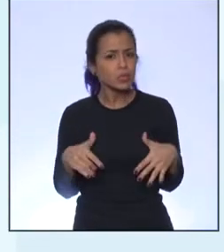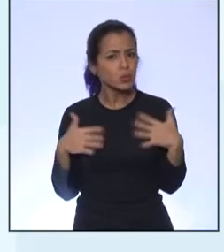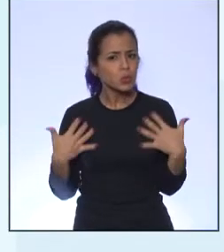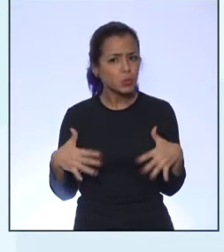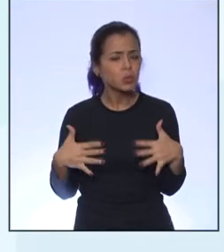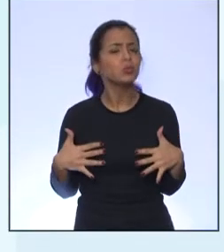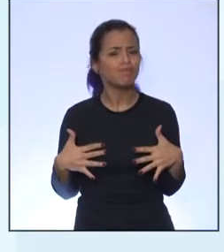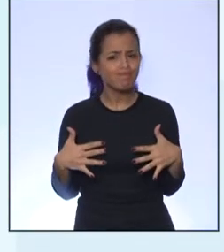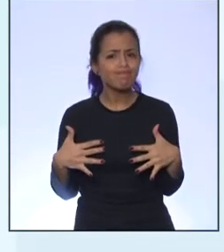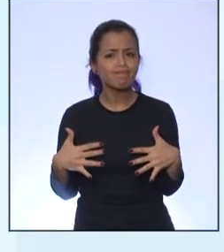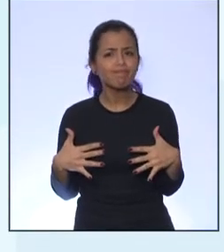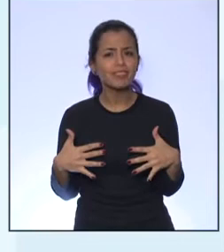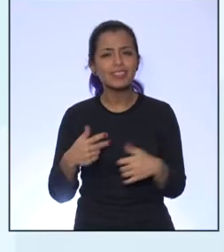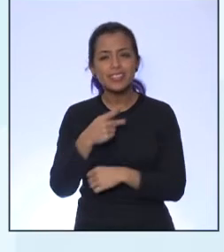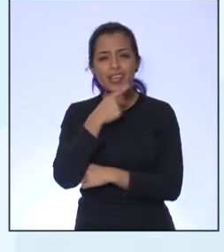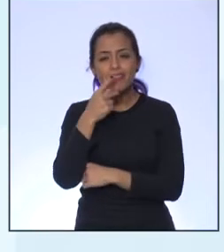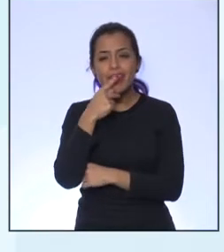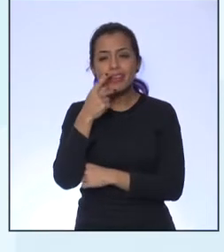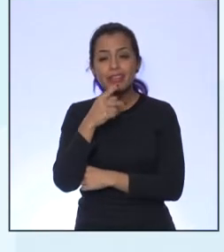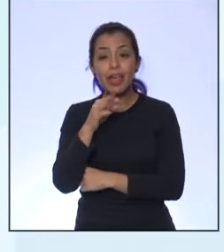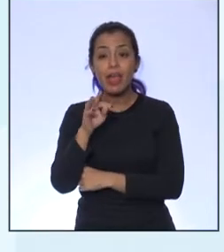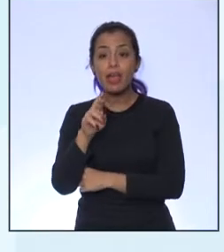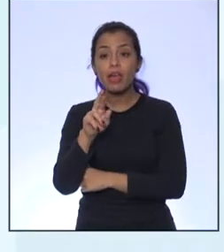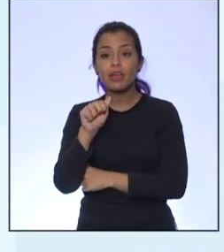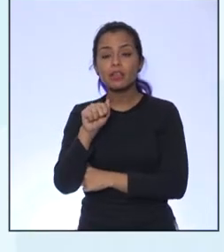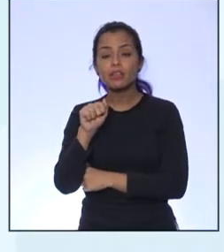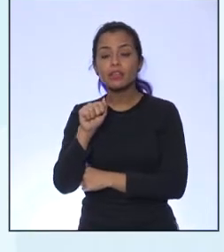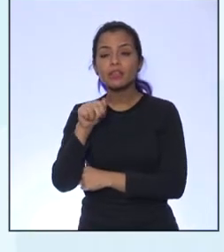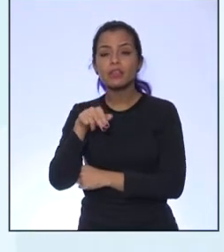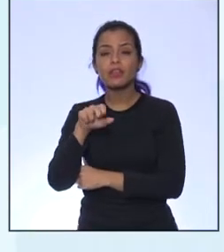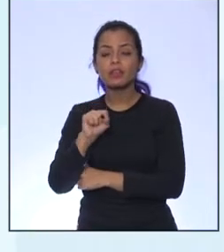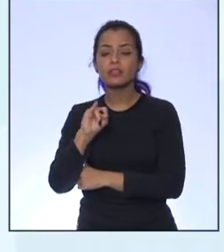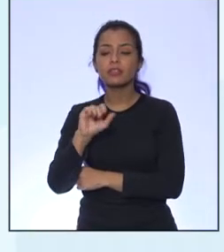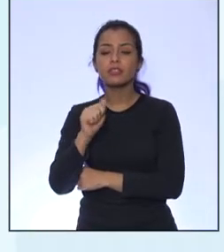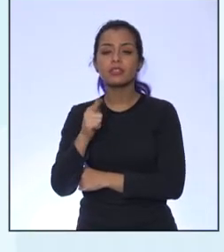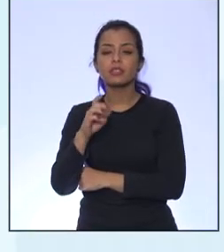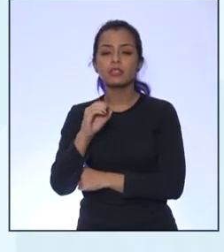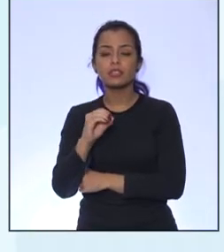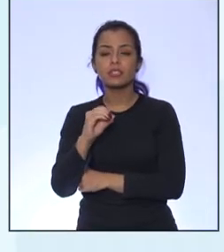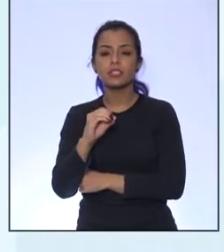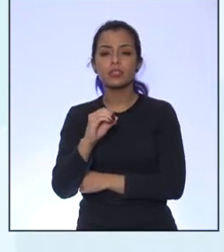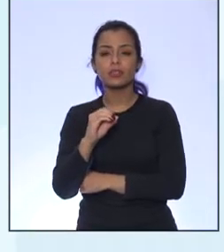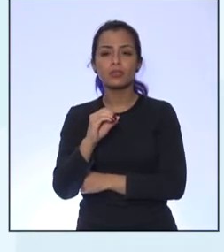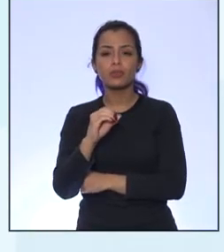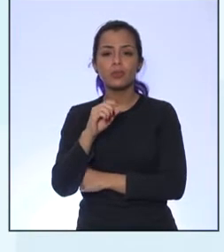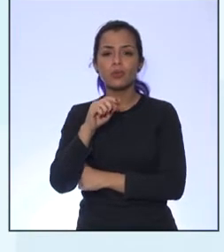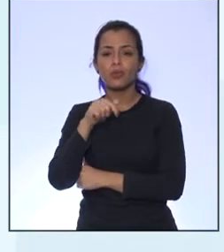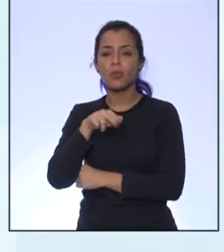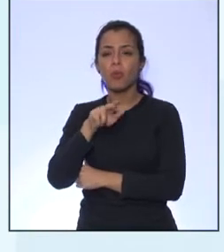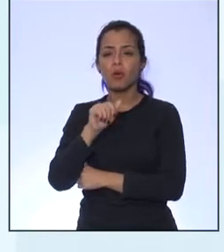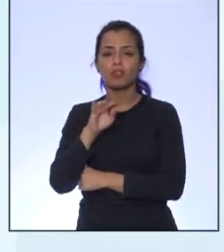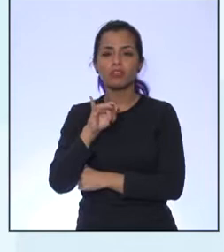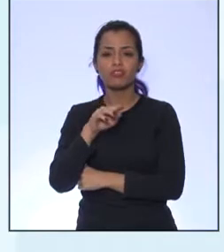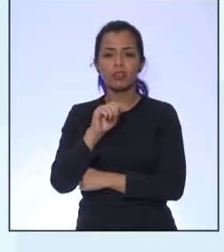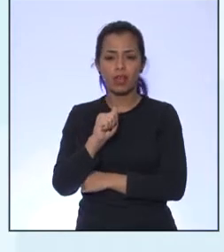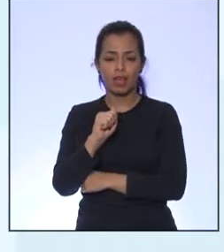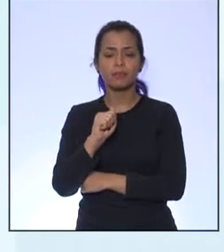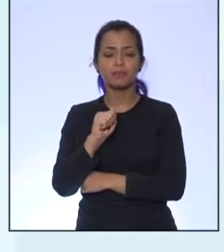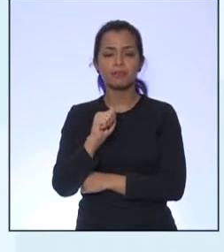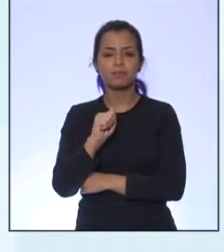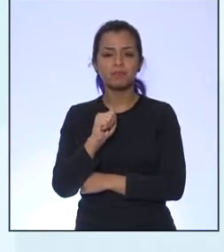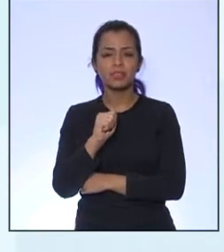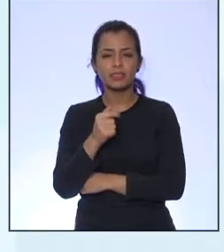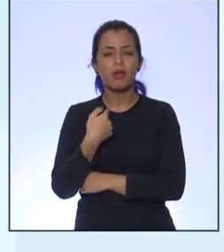uma transição quântica. Aí eu estou falando como químico, como físico, não é? Eu me lembro bem que nas